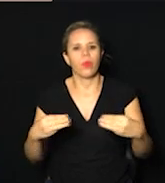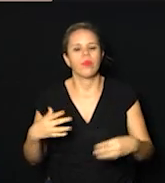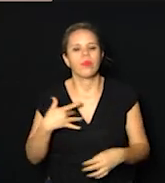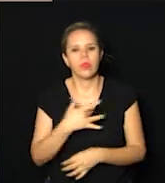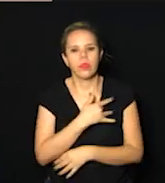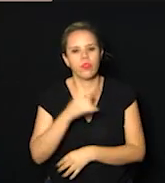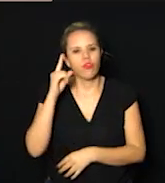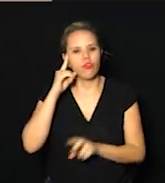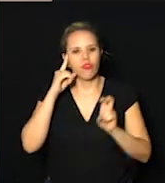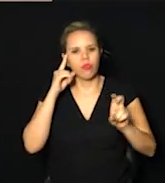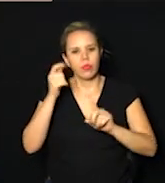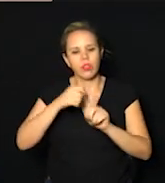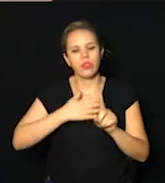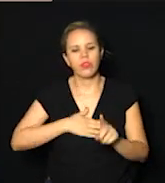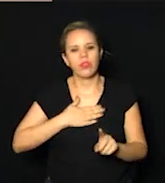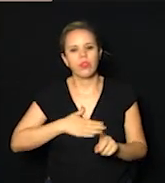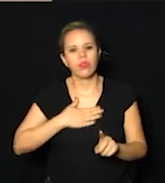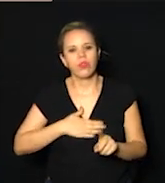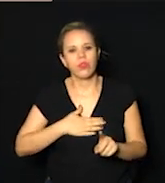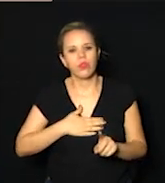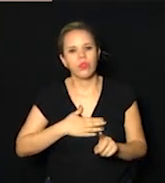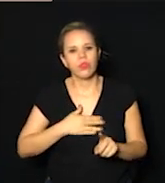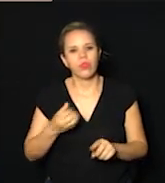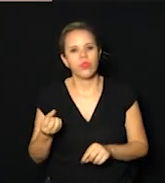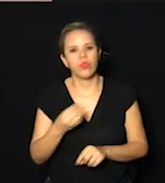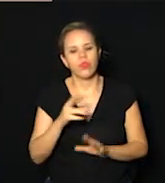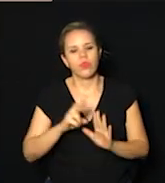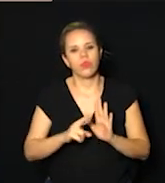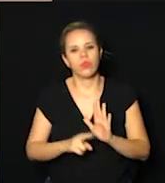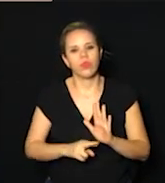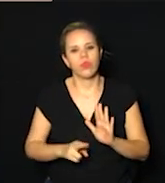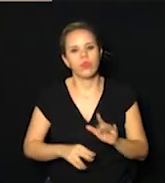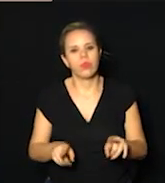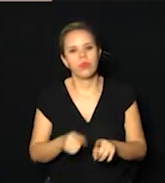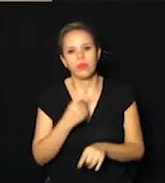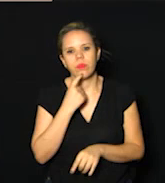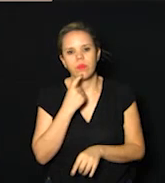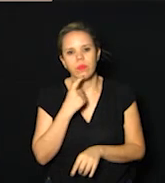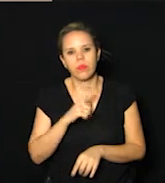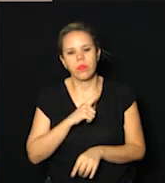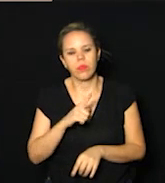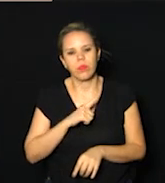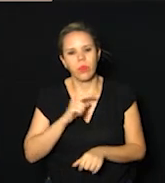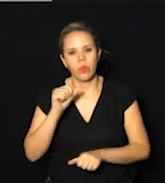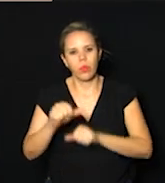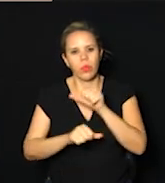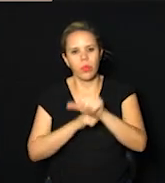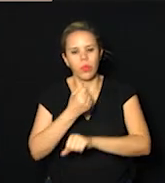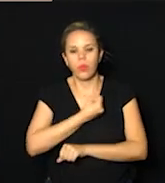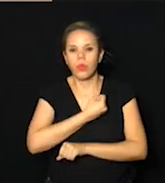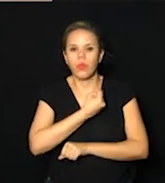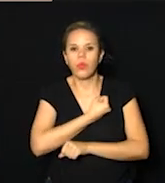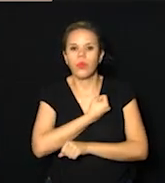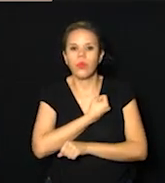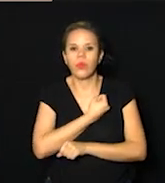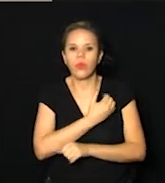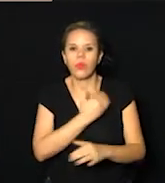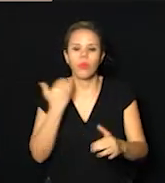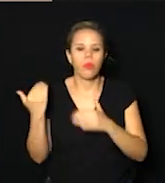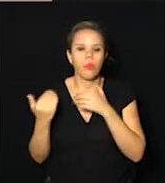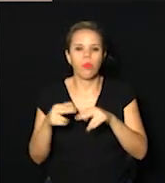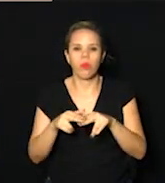o dia 5 de agosto e como, com esses novos critérios, Campinas pode ter aí uma alteração nesses números de mortes